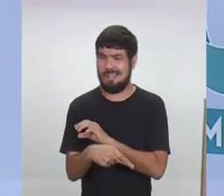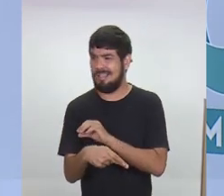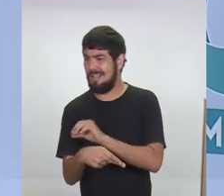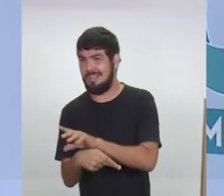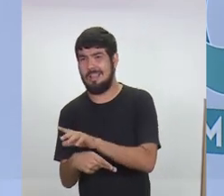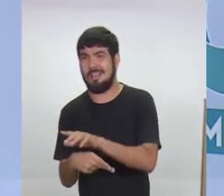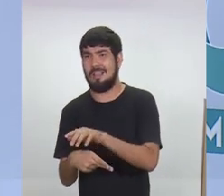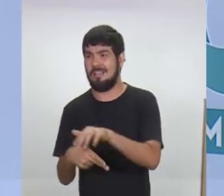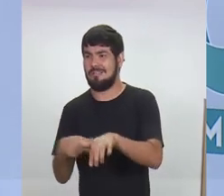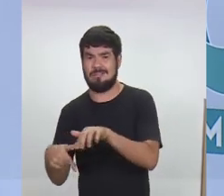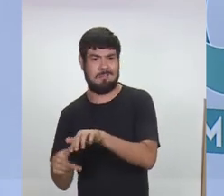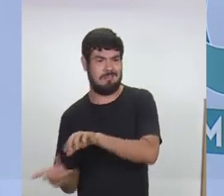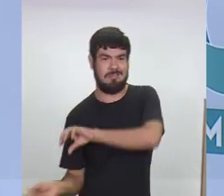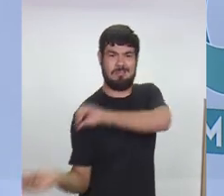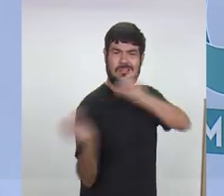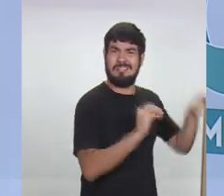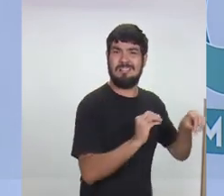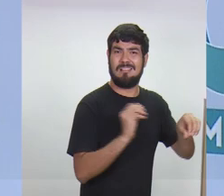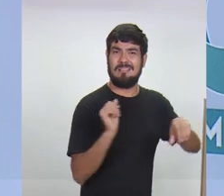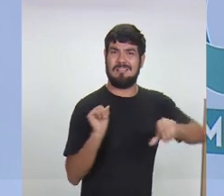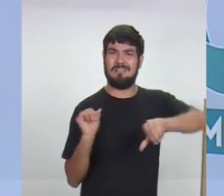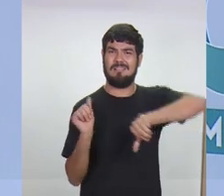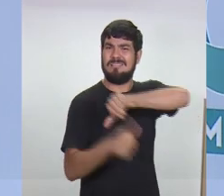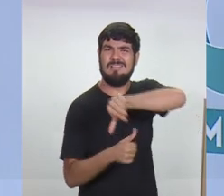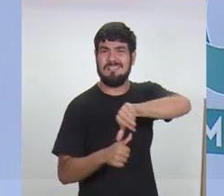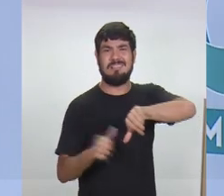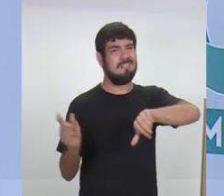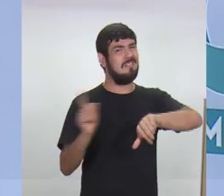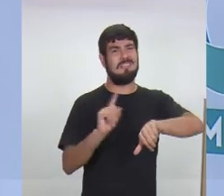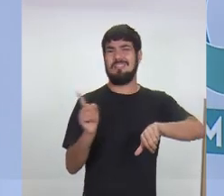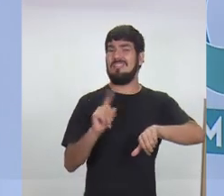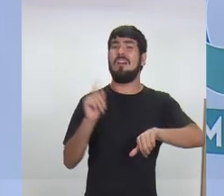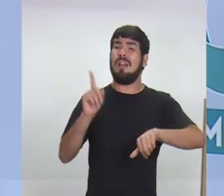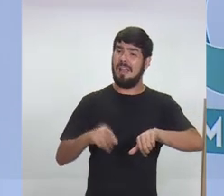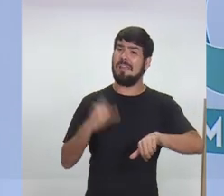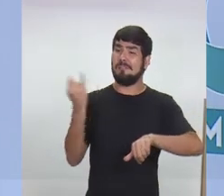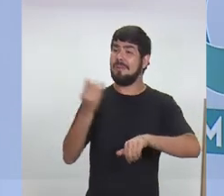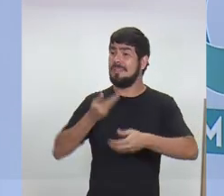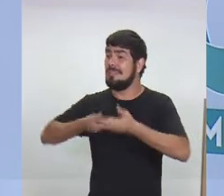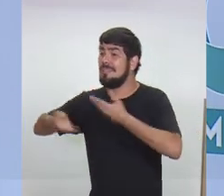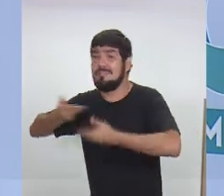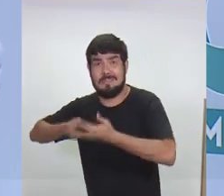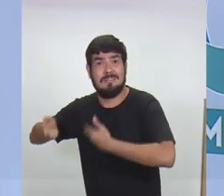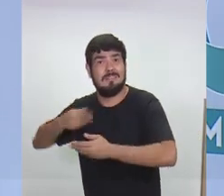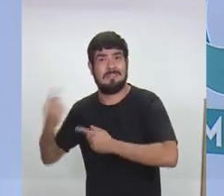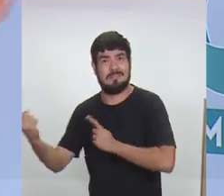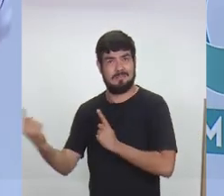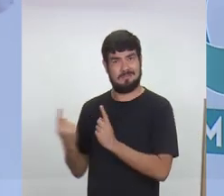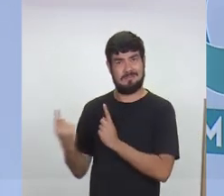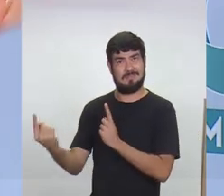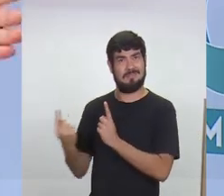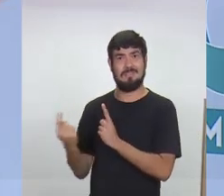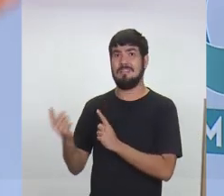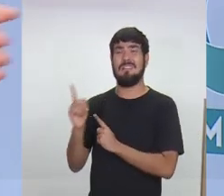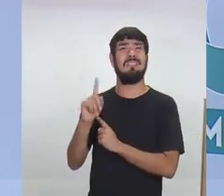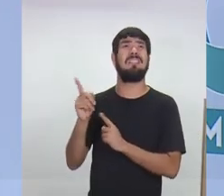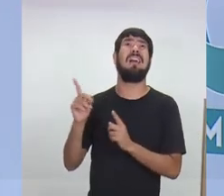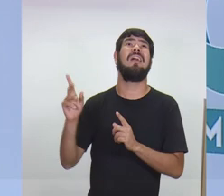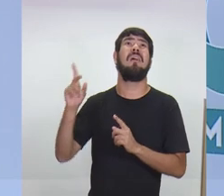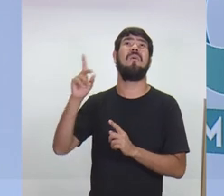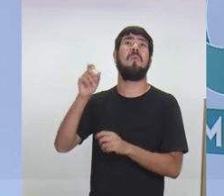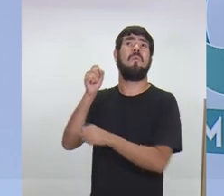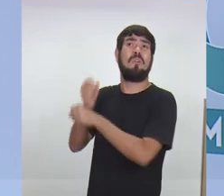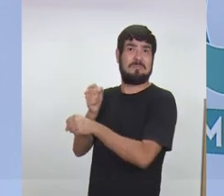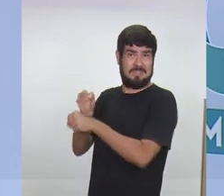dando resolutividade ao paciente é importante não dá é pra você ter um hospital construído burning